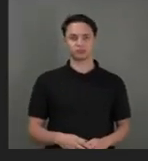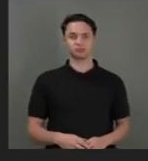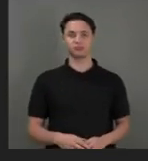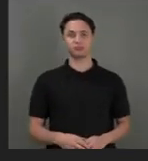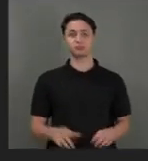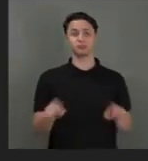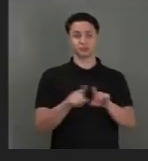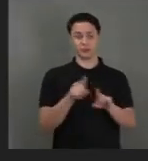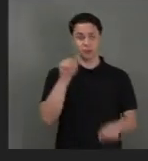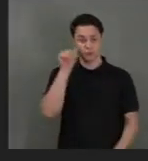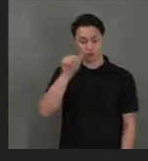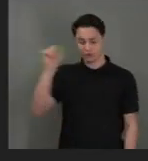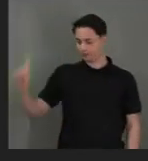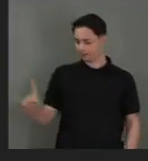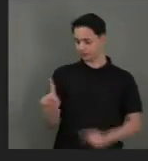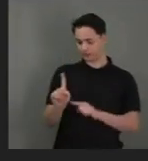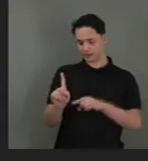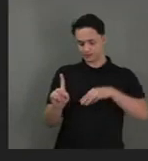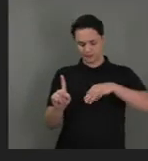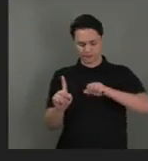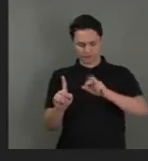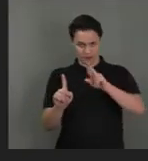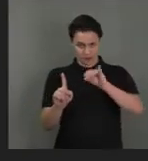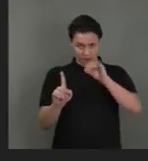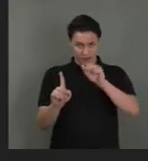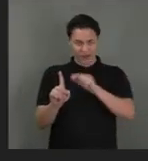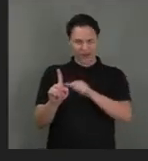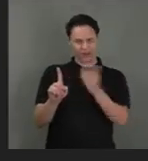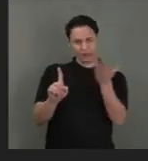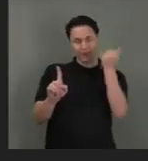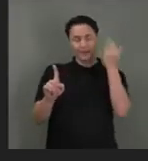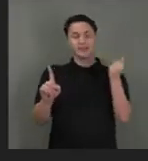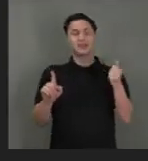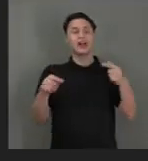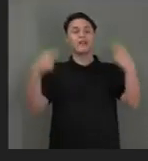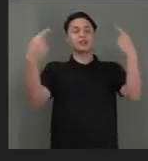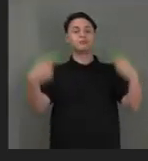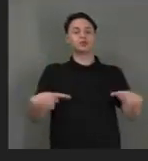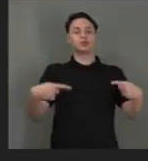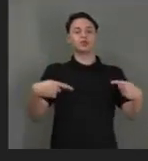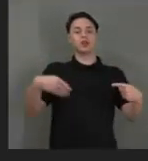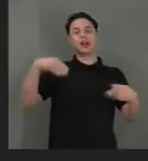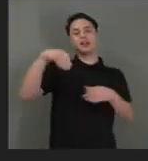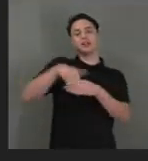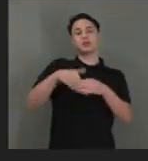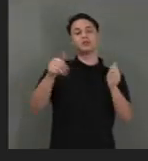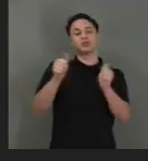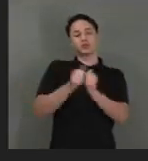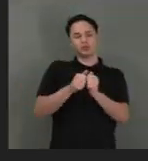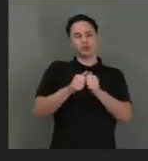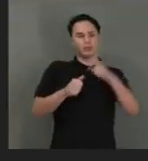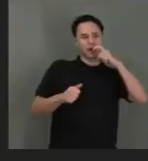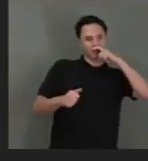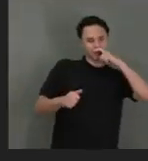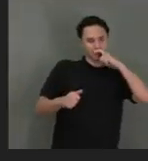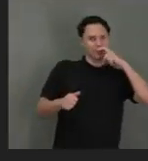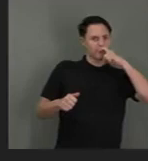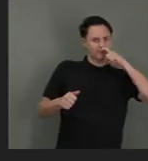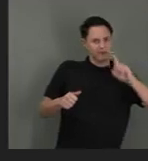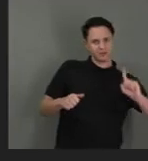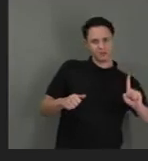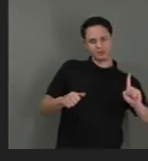principal líder oposicionista do ditador Nicolás Maduro, fundadora da Frente Nacional Venezuelana, foi